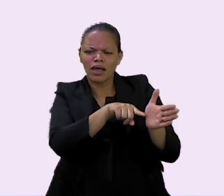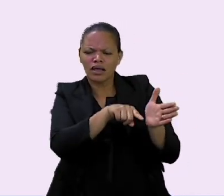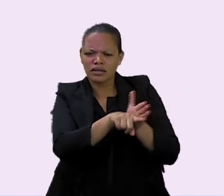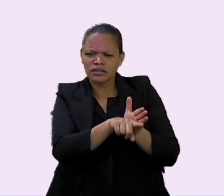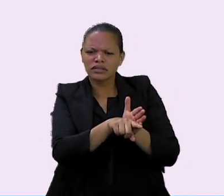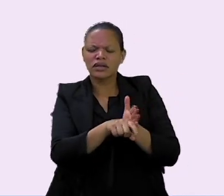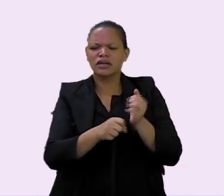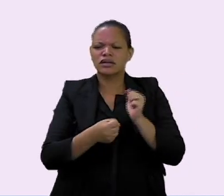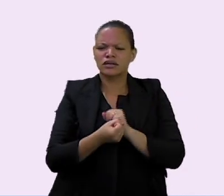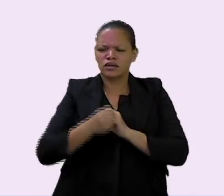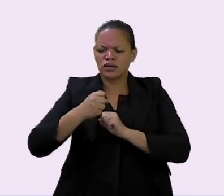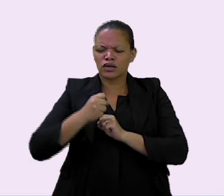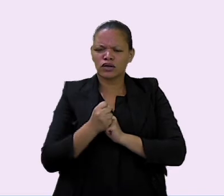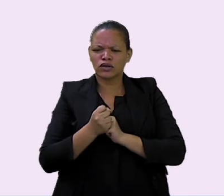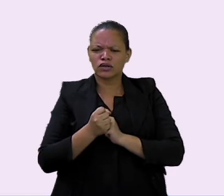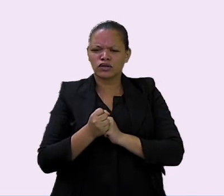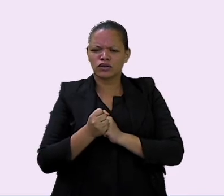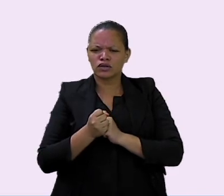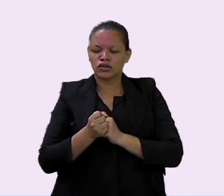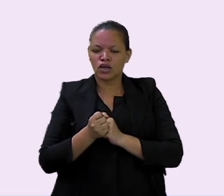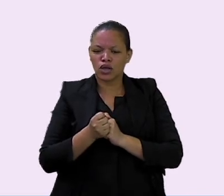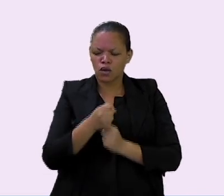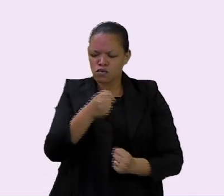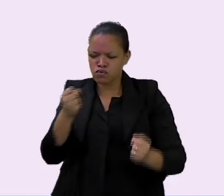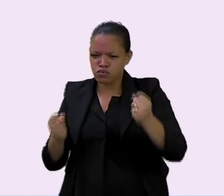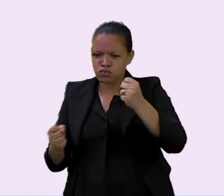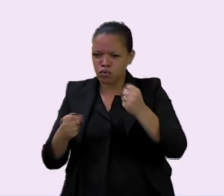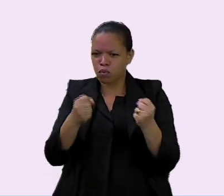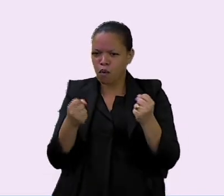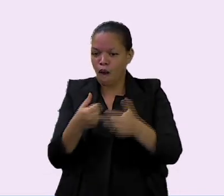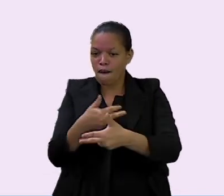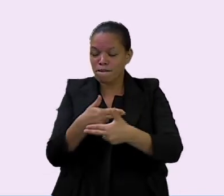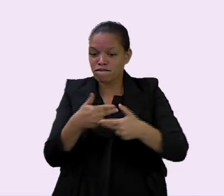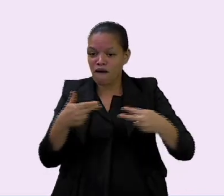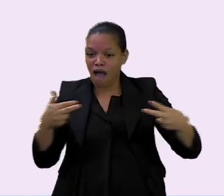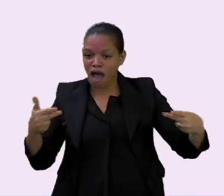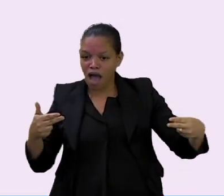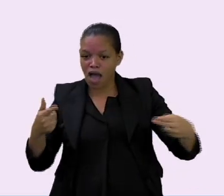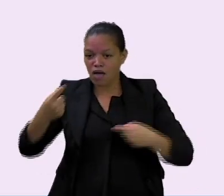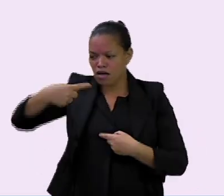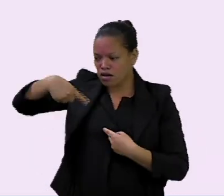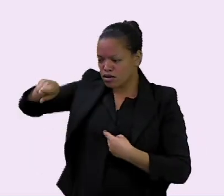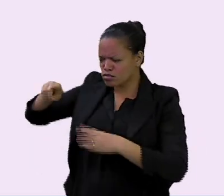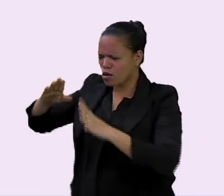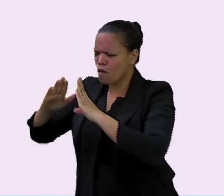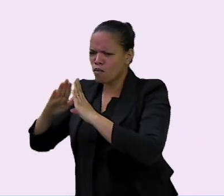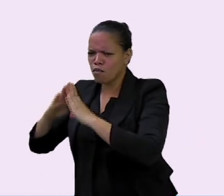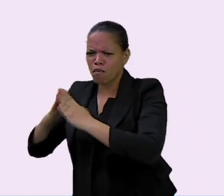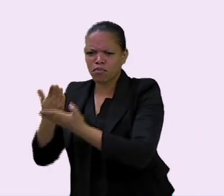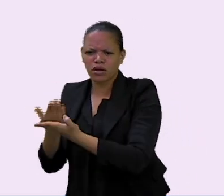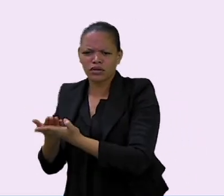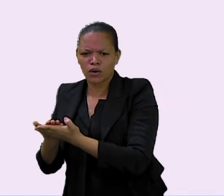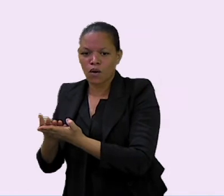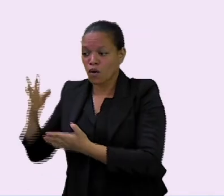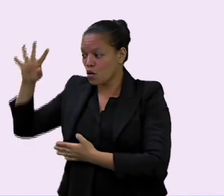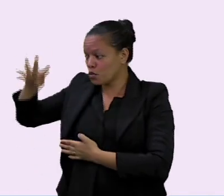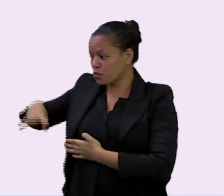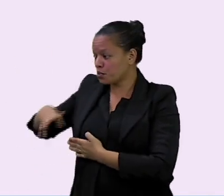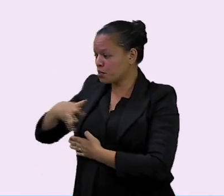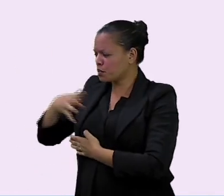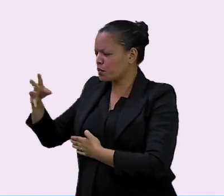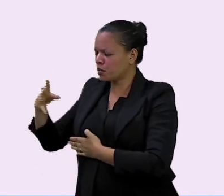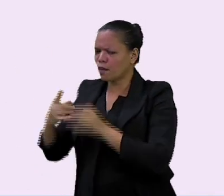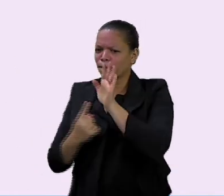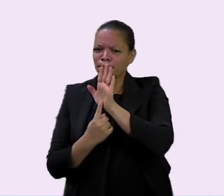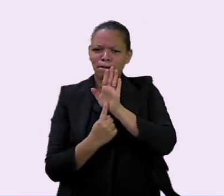transporte que os alunos utilizaram para ir à escola. O quadro abaixo mostra os resultados da pesquisa. Então, nós